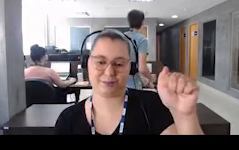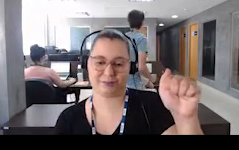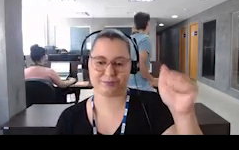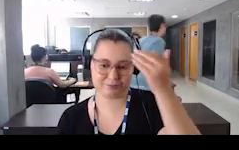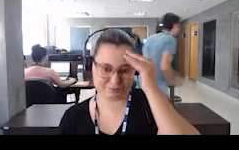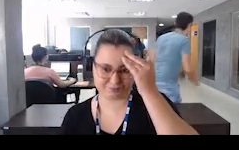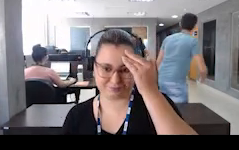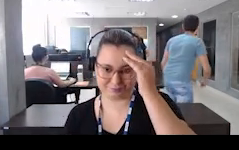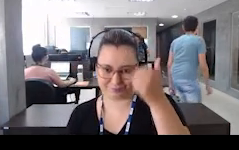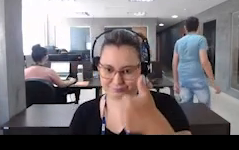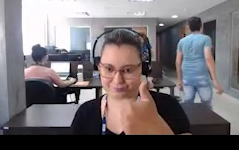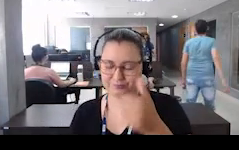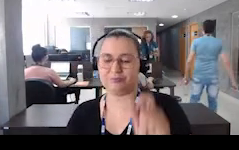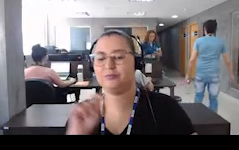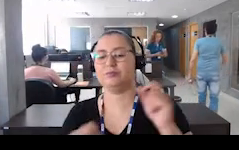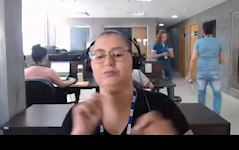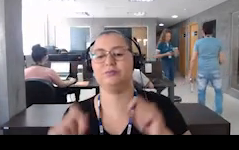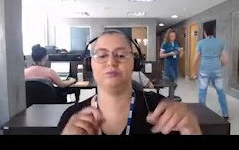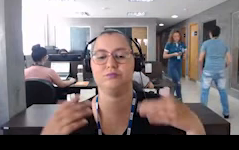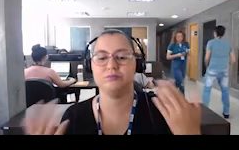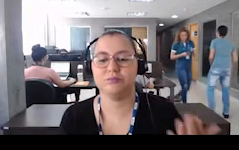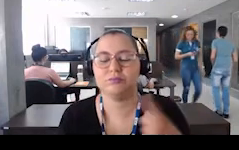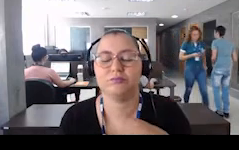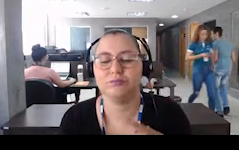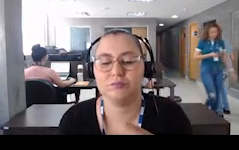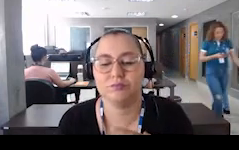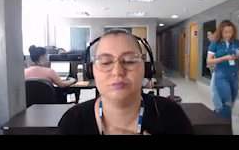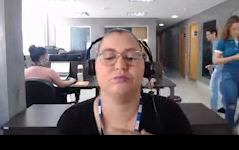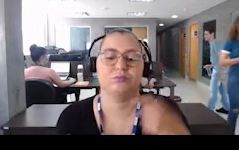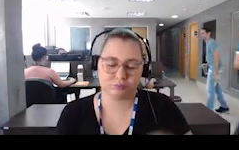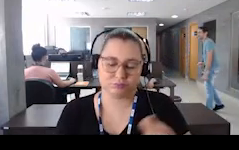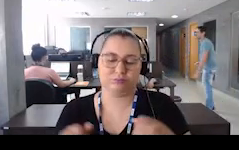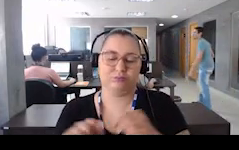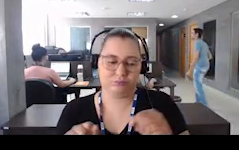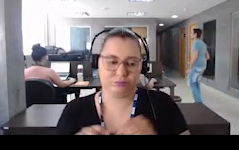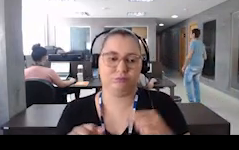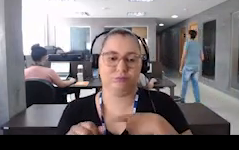né? Ah, então, qual que é a recomendação? Usar o